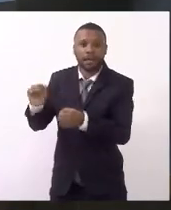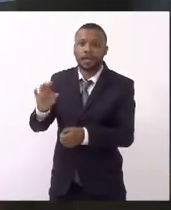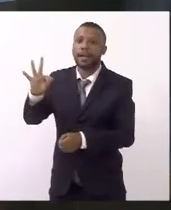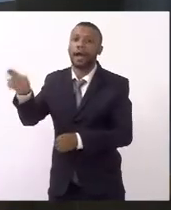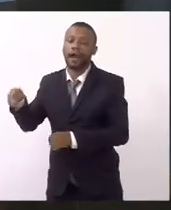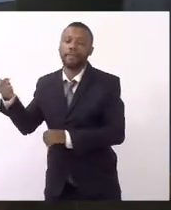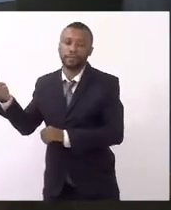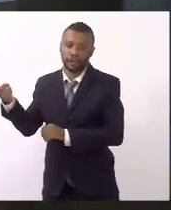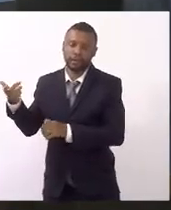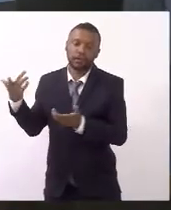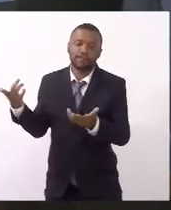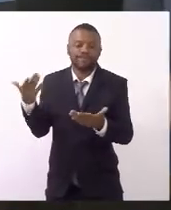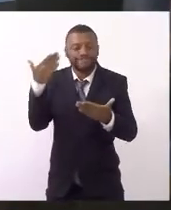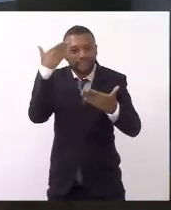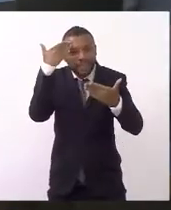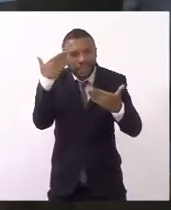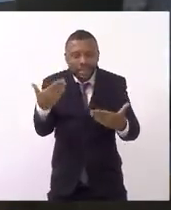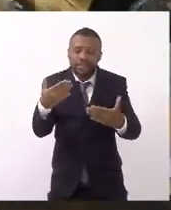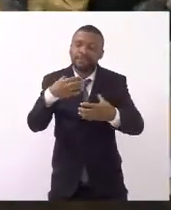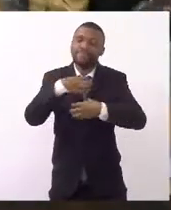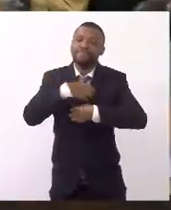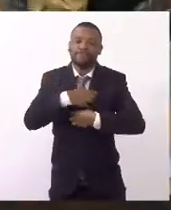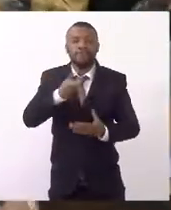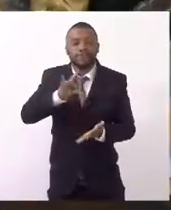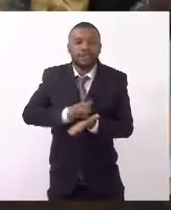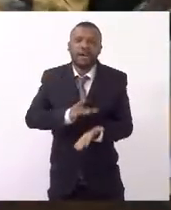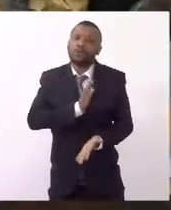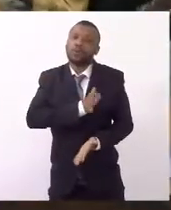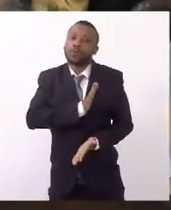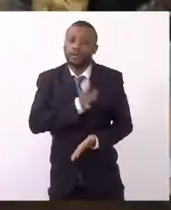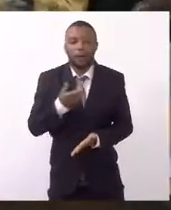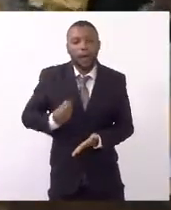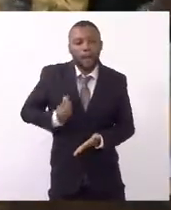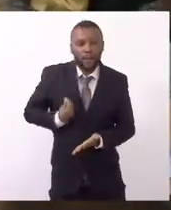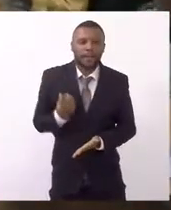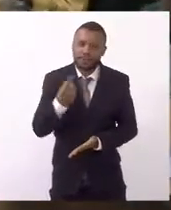são Quero Agradecer do fundo do coração a presença de vocês